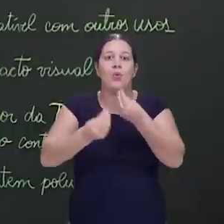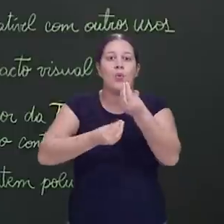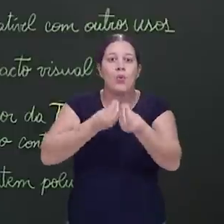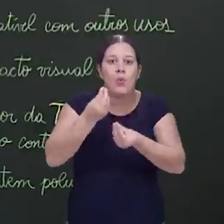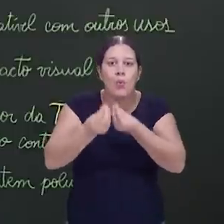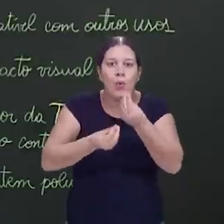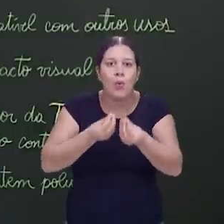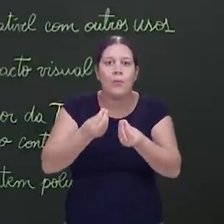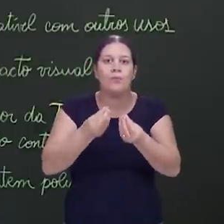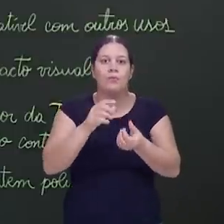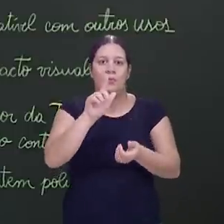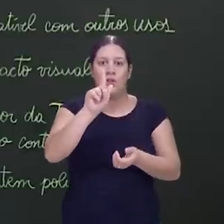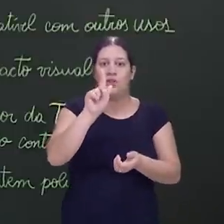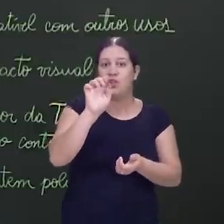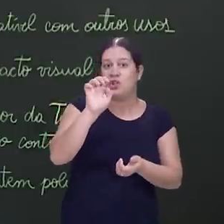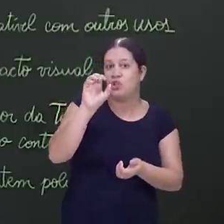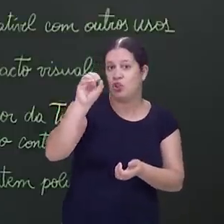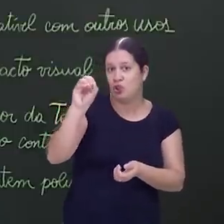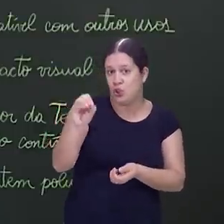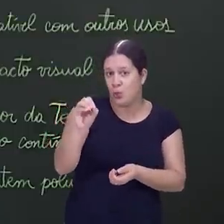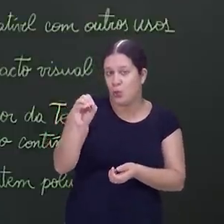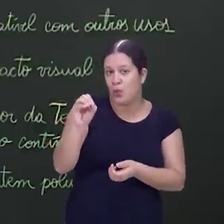funcionar? Olha o nome,